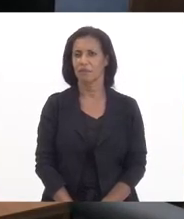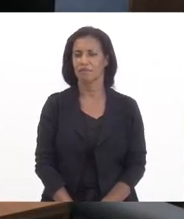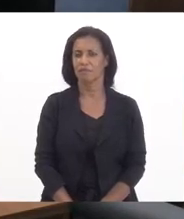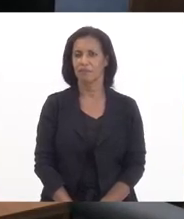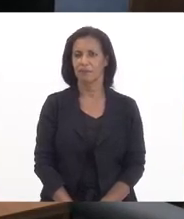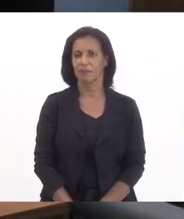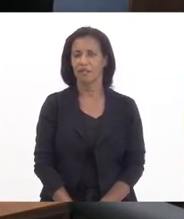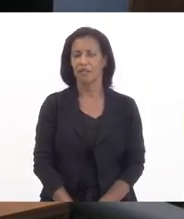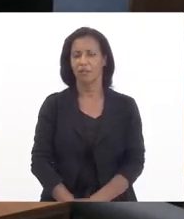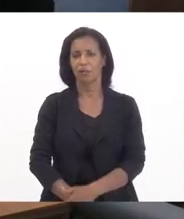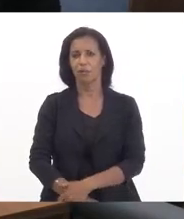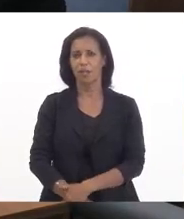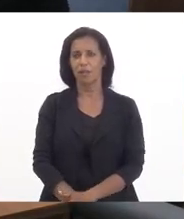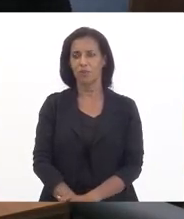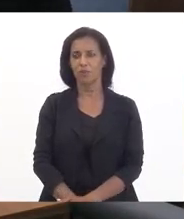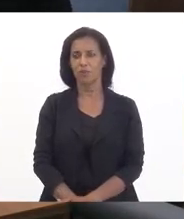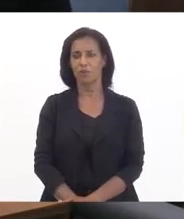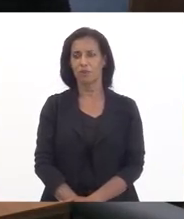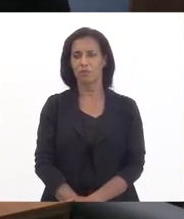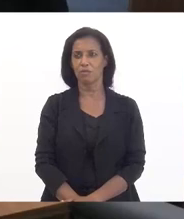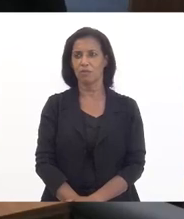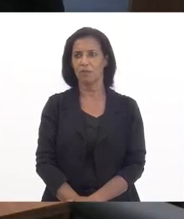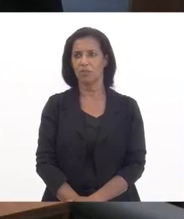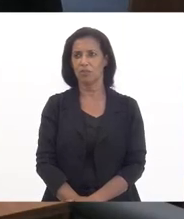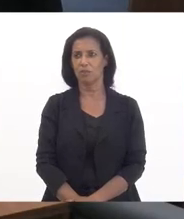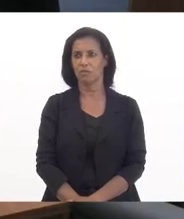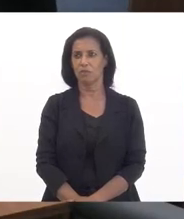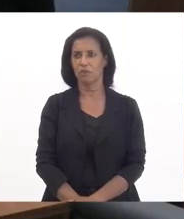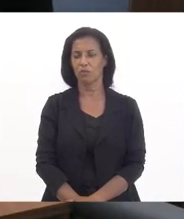fenômeno que uma população mundial teve agora.